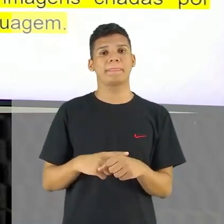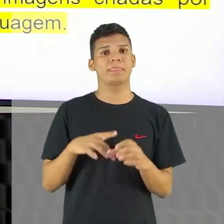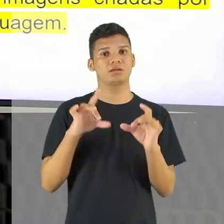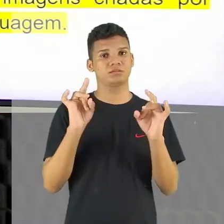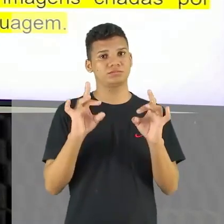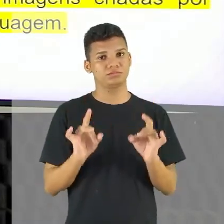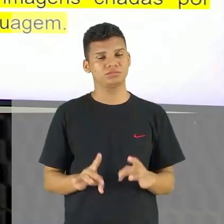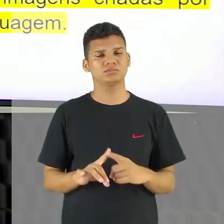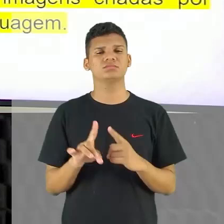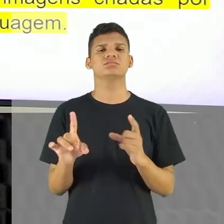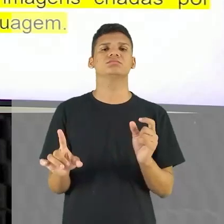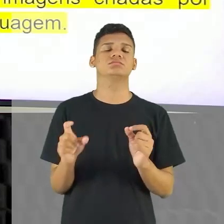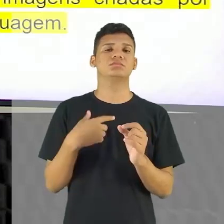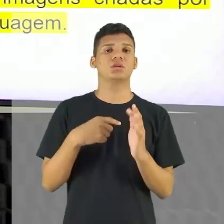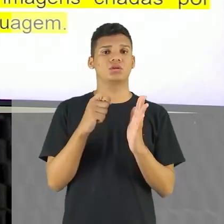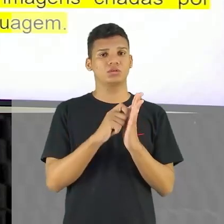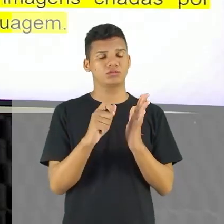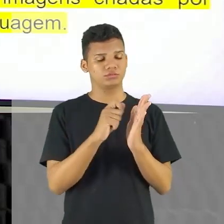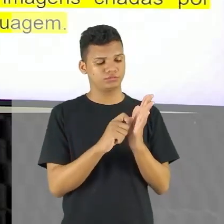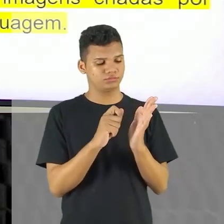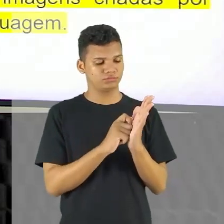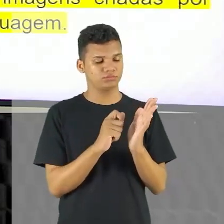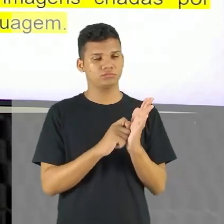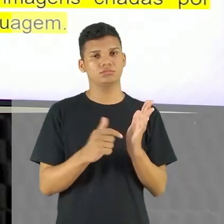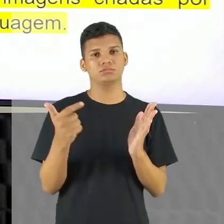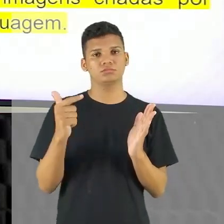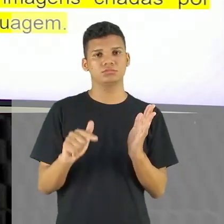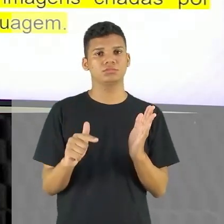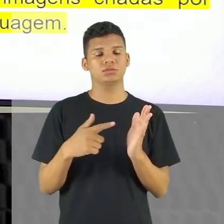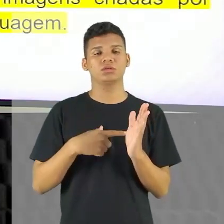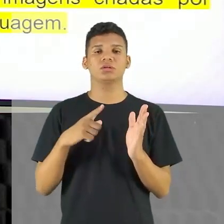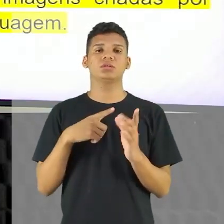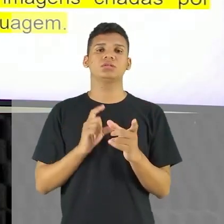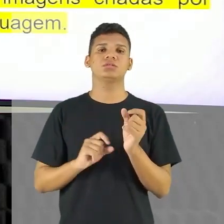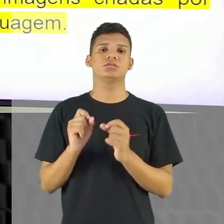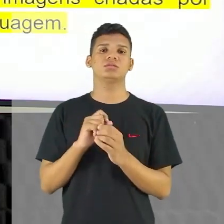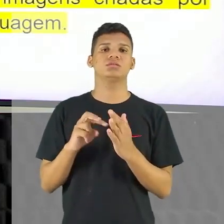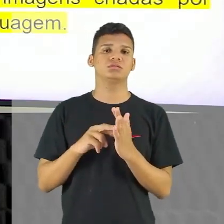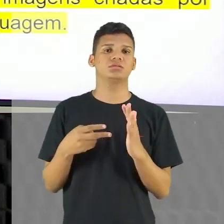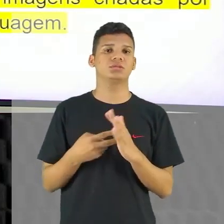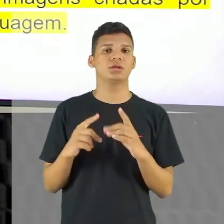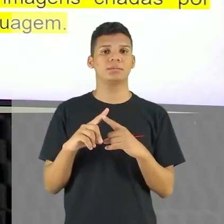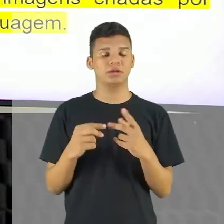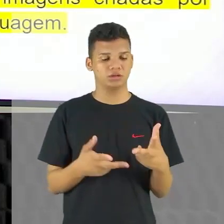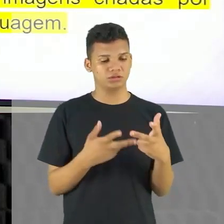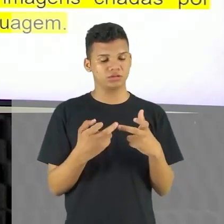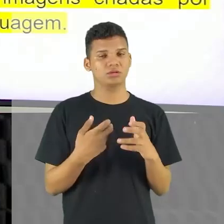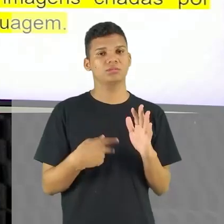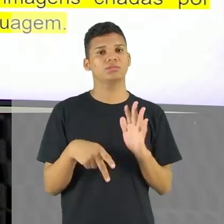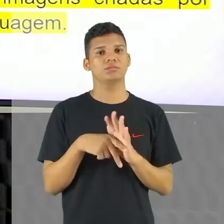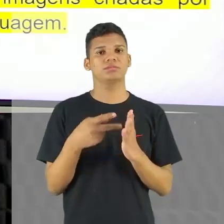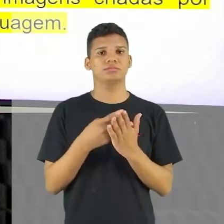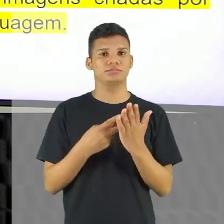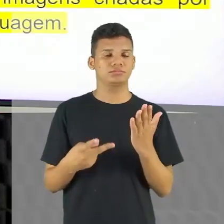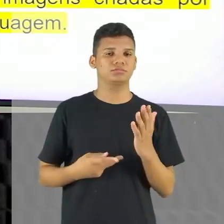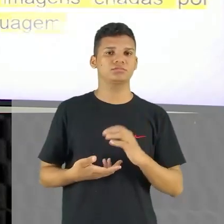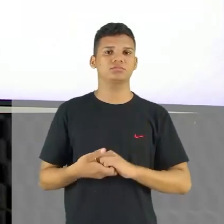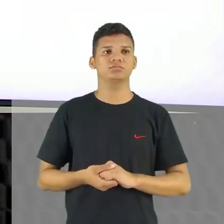preciosíssimo de reescrever algo baseado no real, mas com um olhar poético, tá